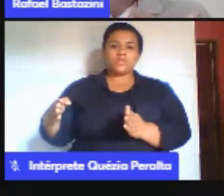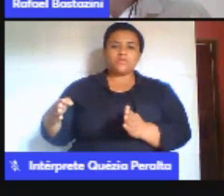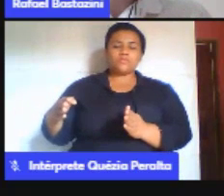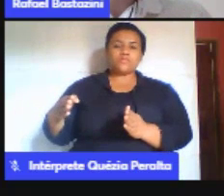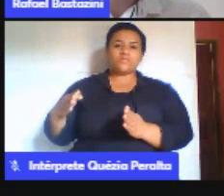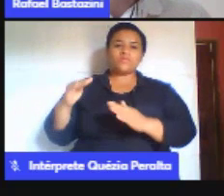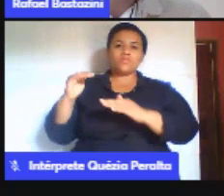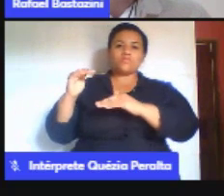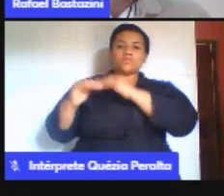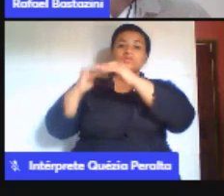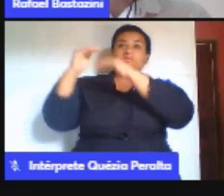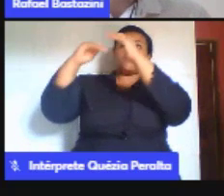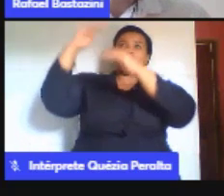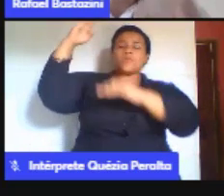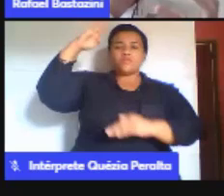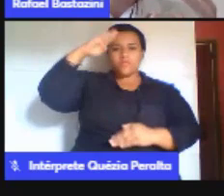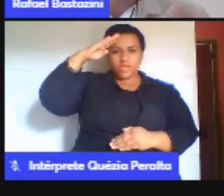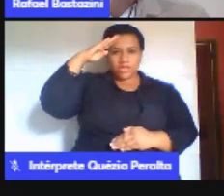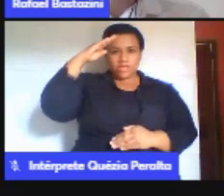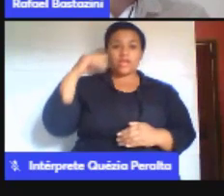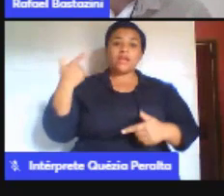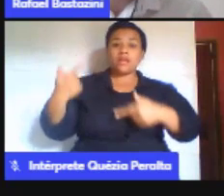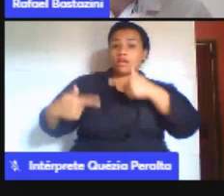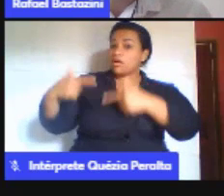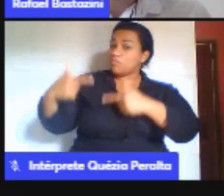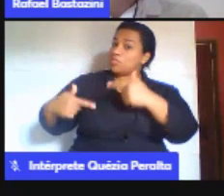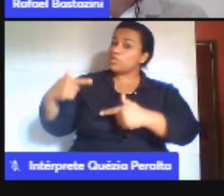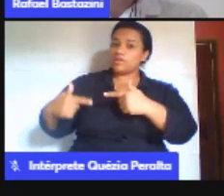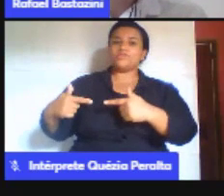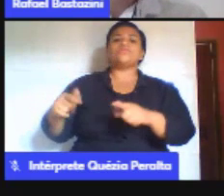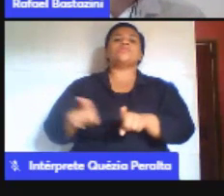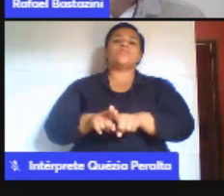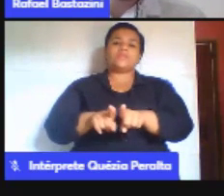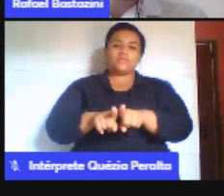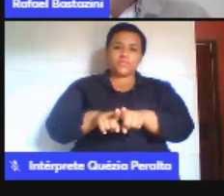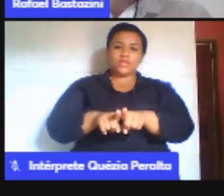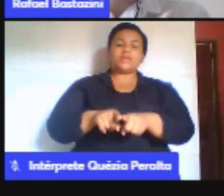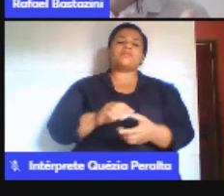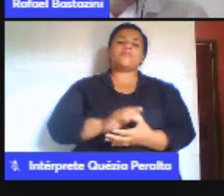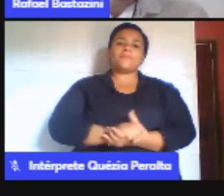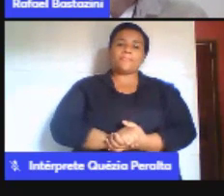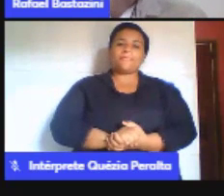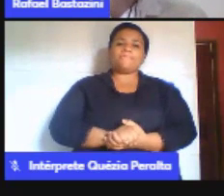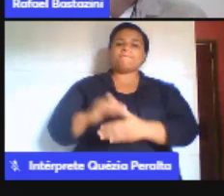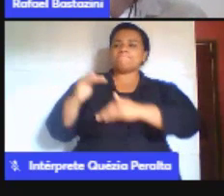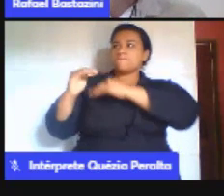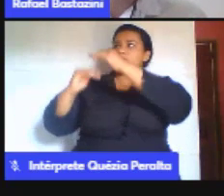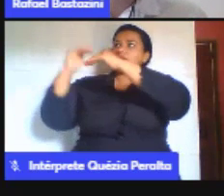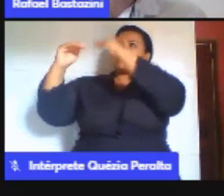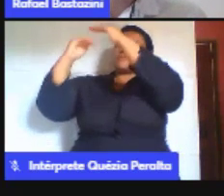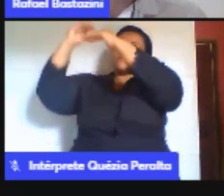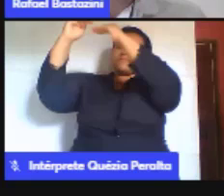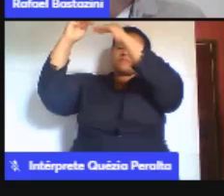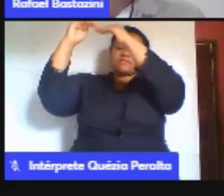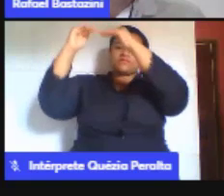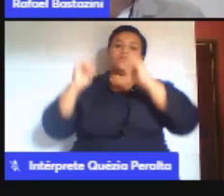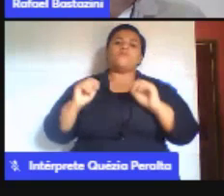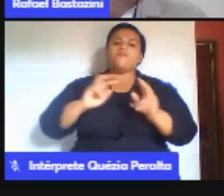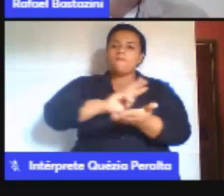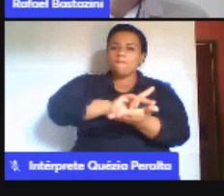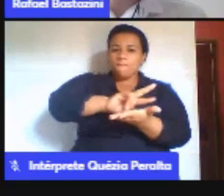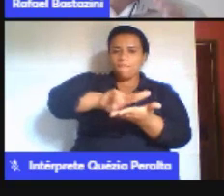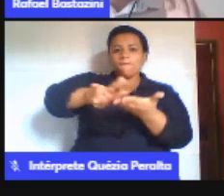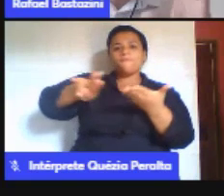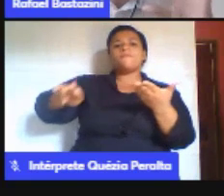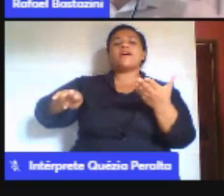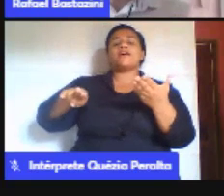a política habitacional em âmbito nacional sendo desenvolvida, então com muitas consequências para o espaço urbano,